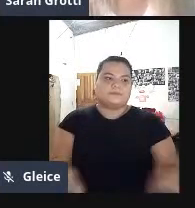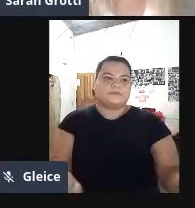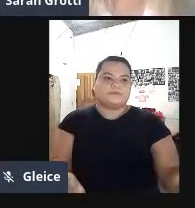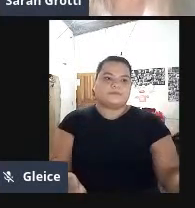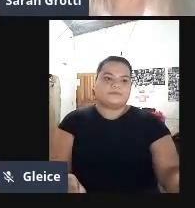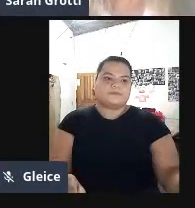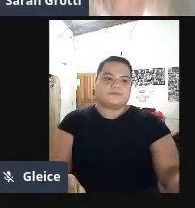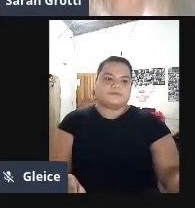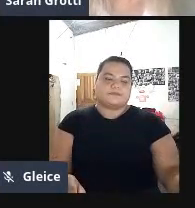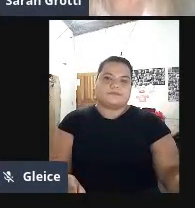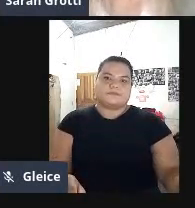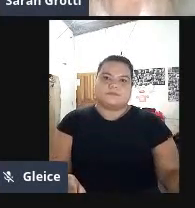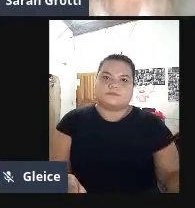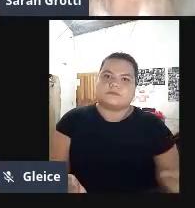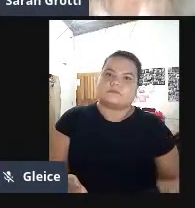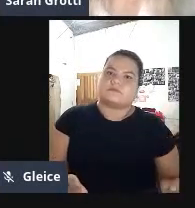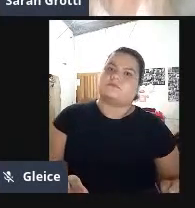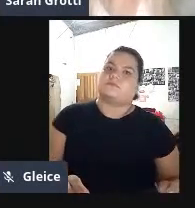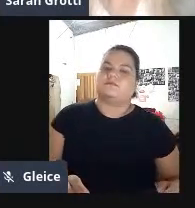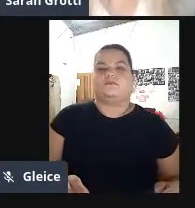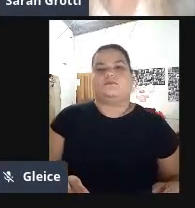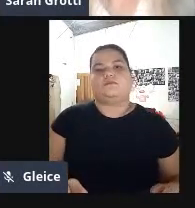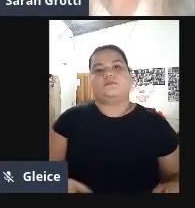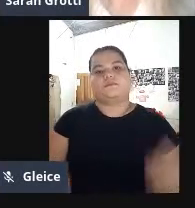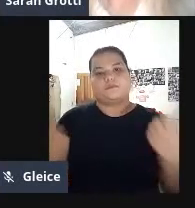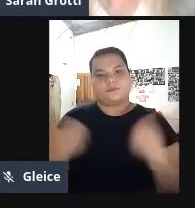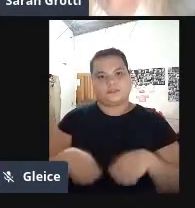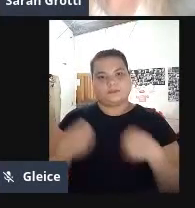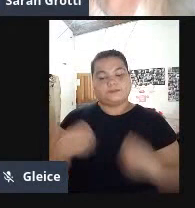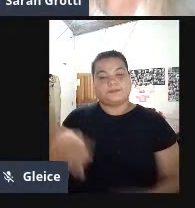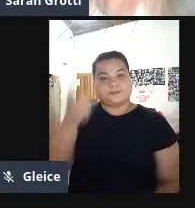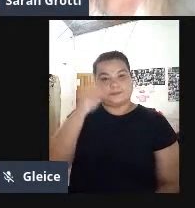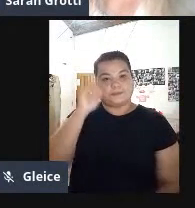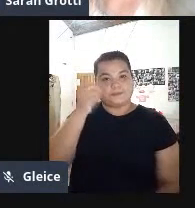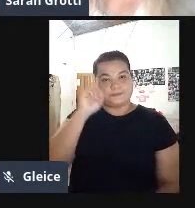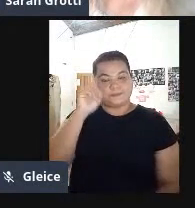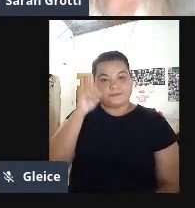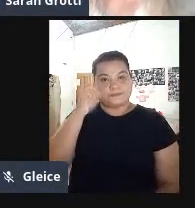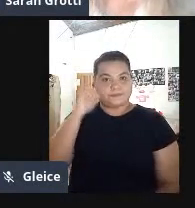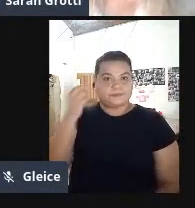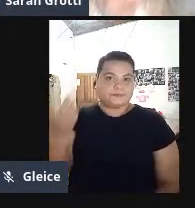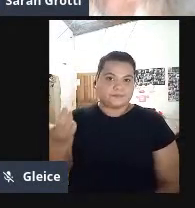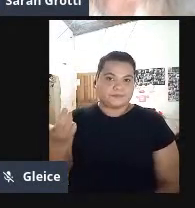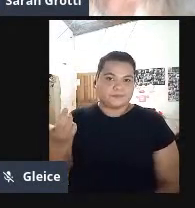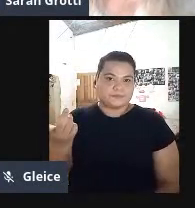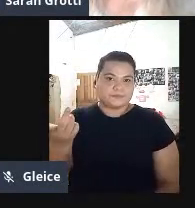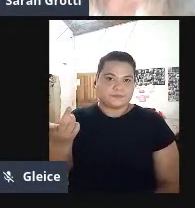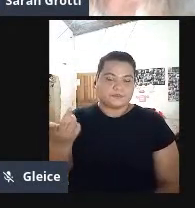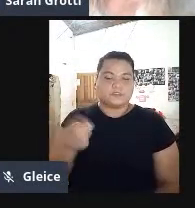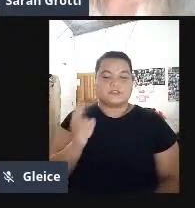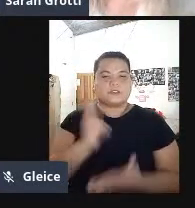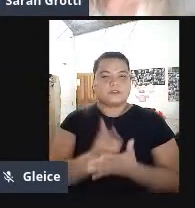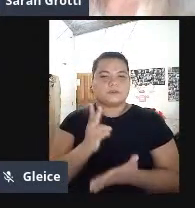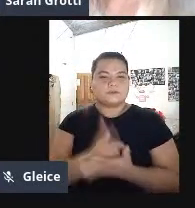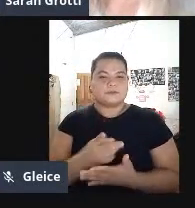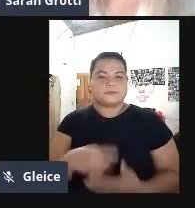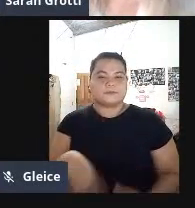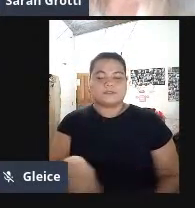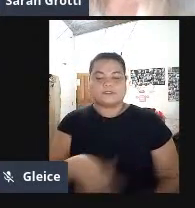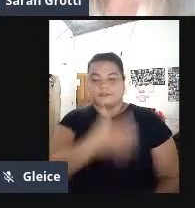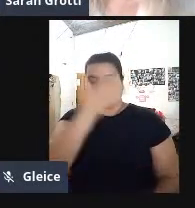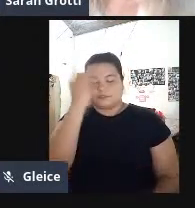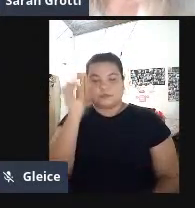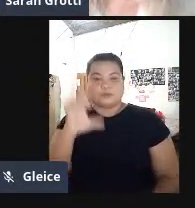fora insuficientes para atender às necessidades. Encontraram níveis baixos de vitamina D em indivíduos,